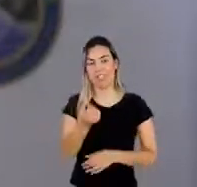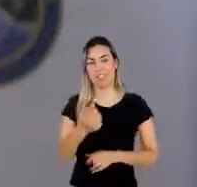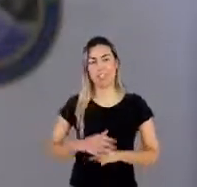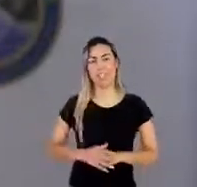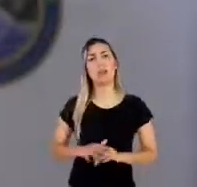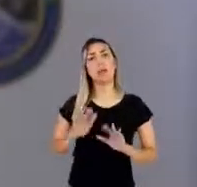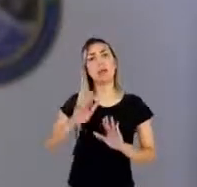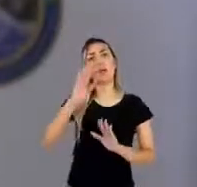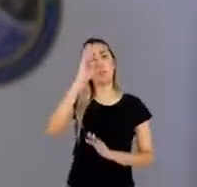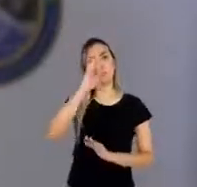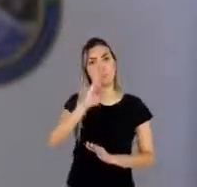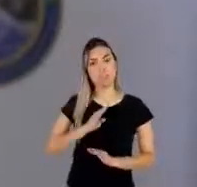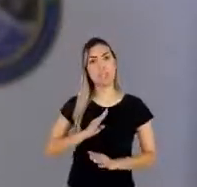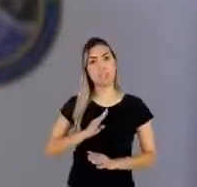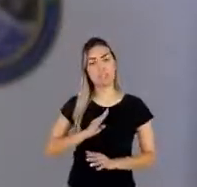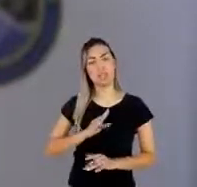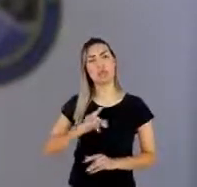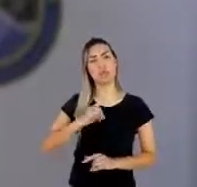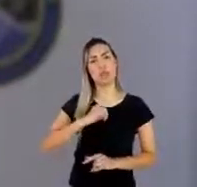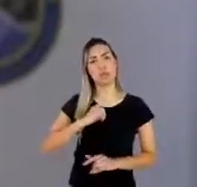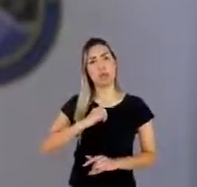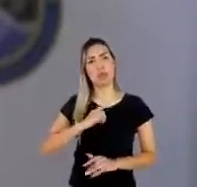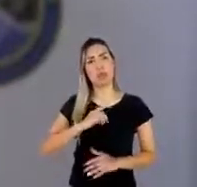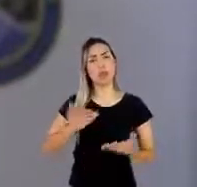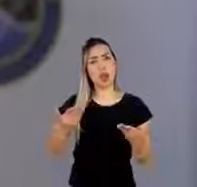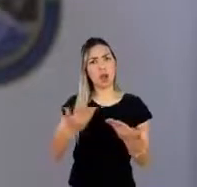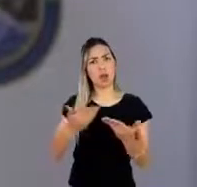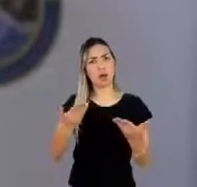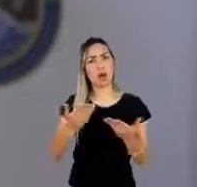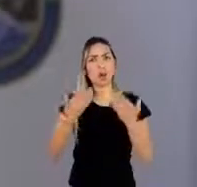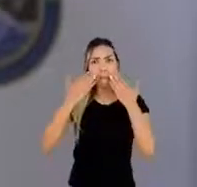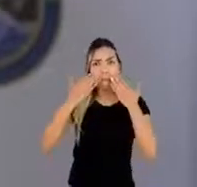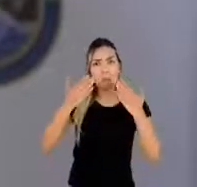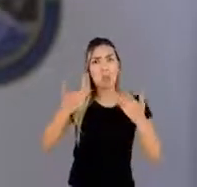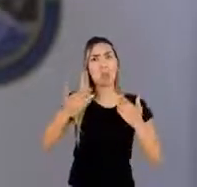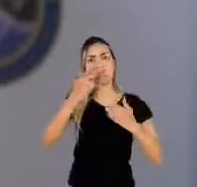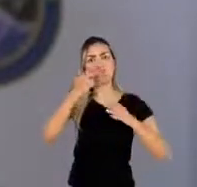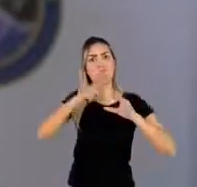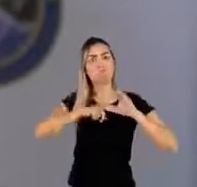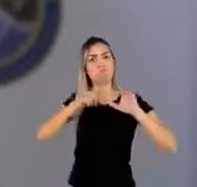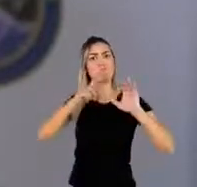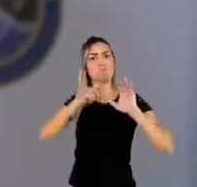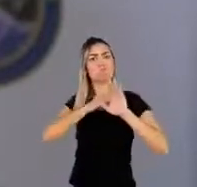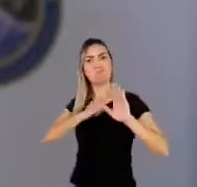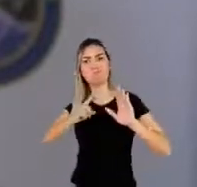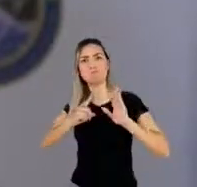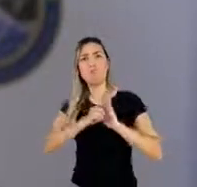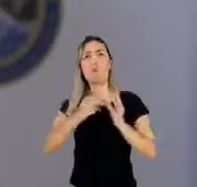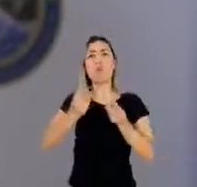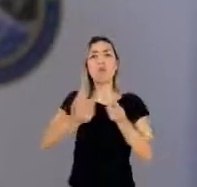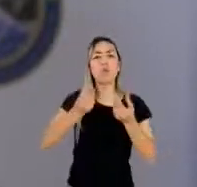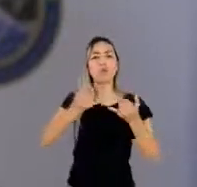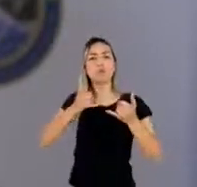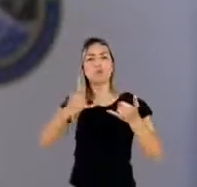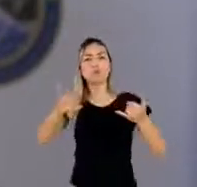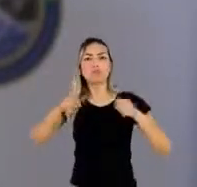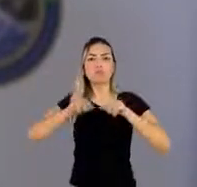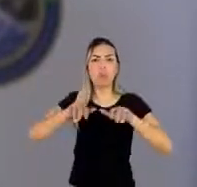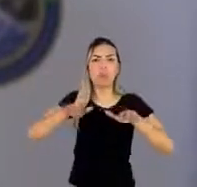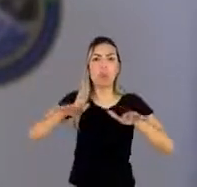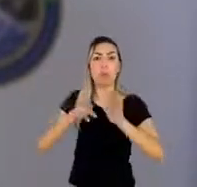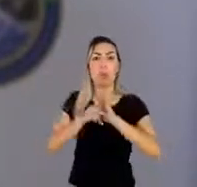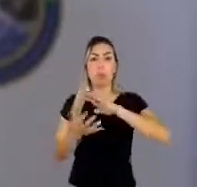Brasil desponta como grande protagonista nas tratativas sobre transição energética no mundo e por isso